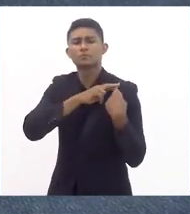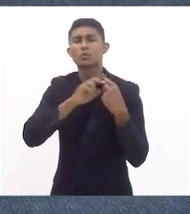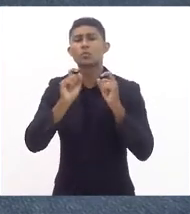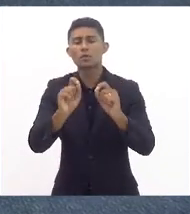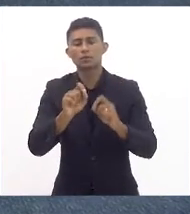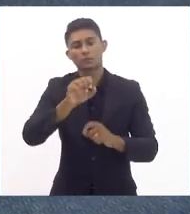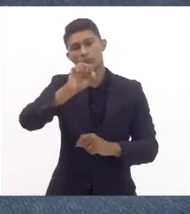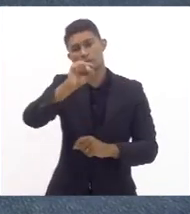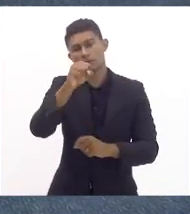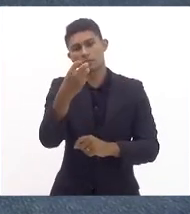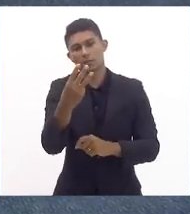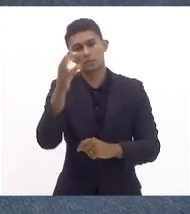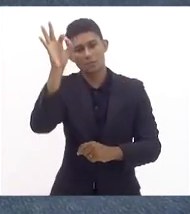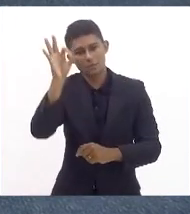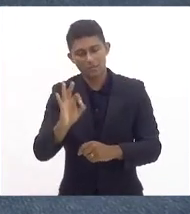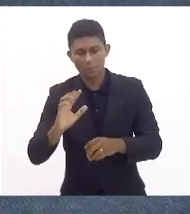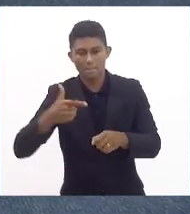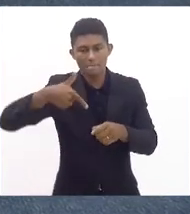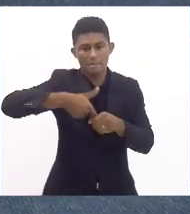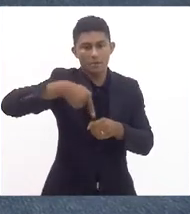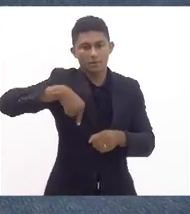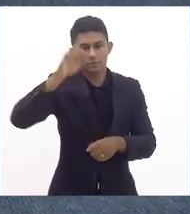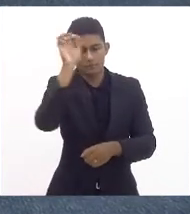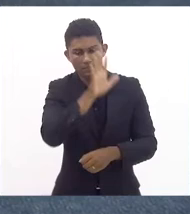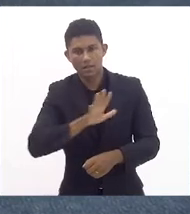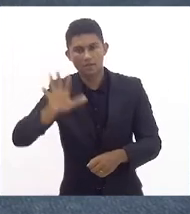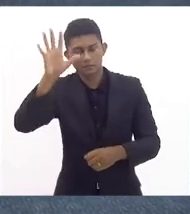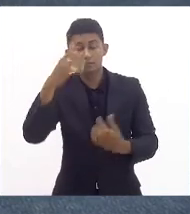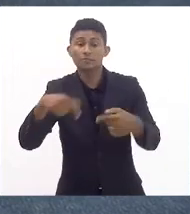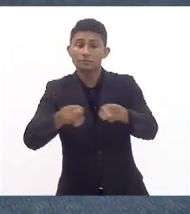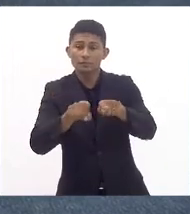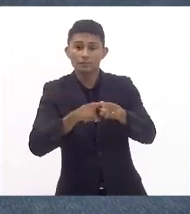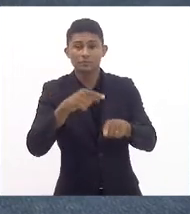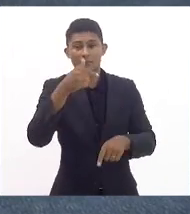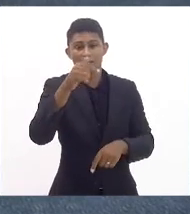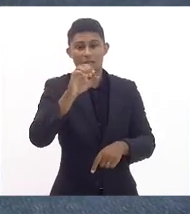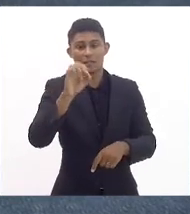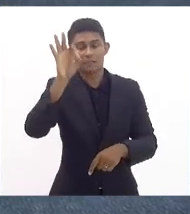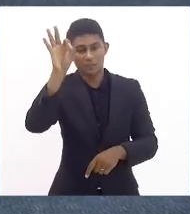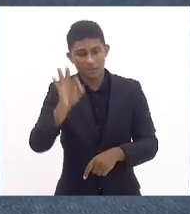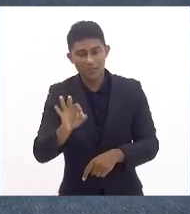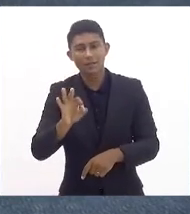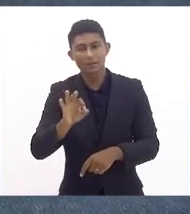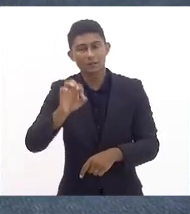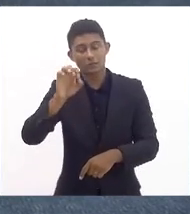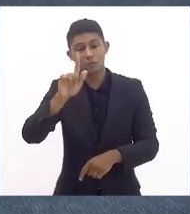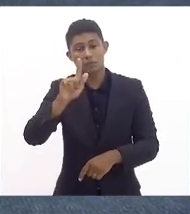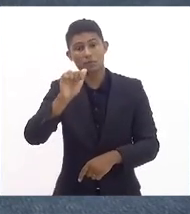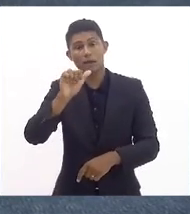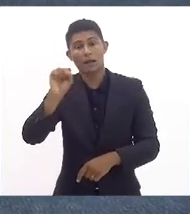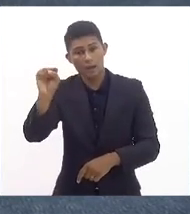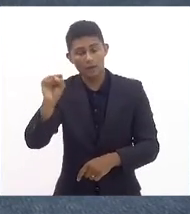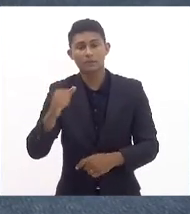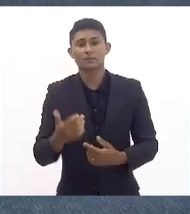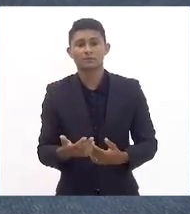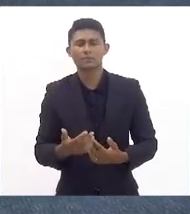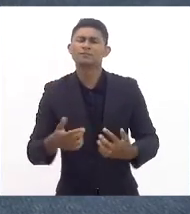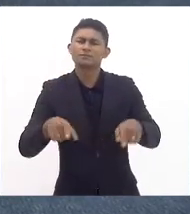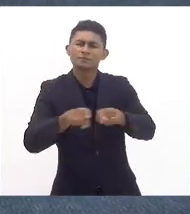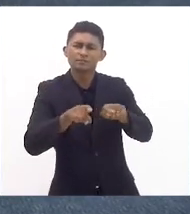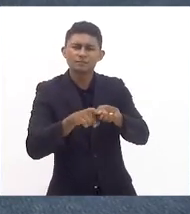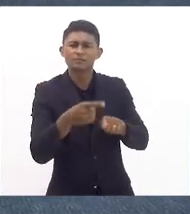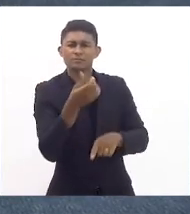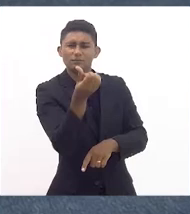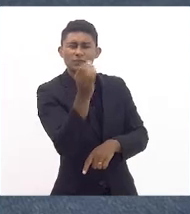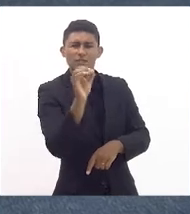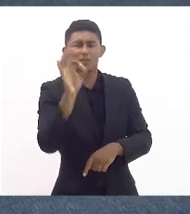da produção do petróleo no Brasil e 70% do gás. Ainda mais, reinjetando mais de